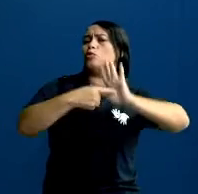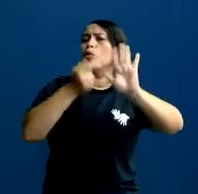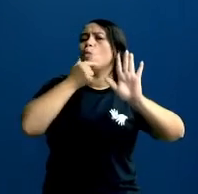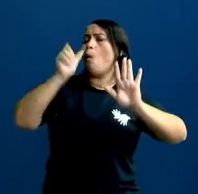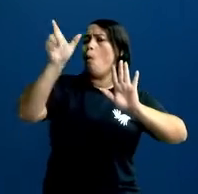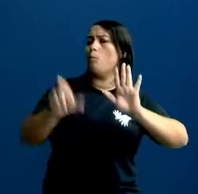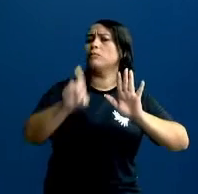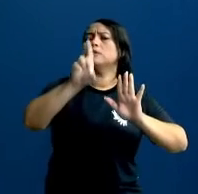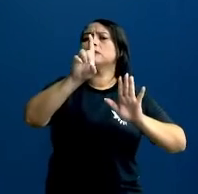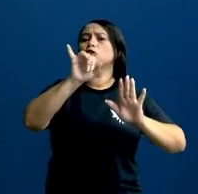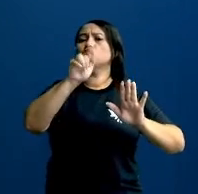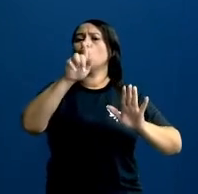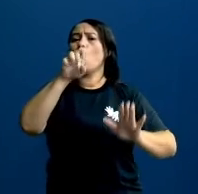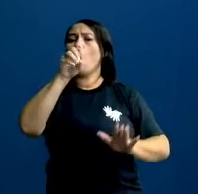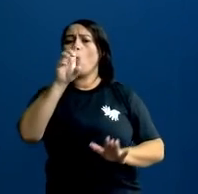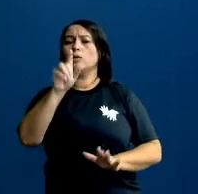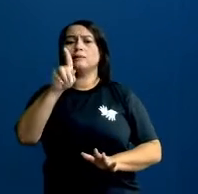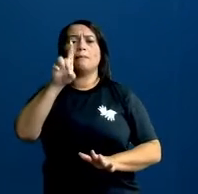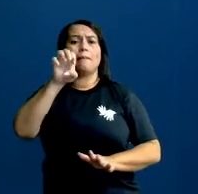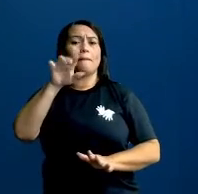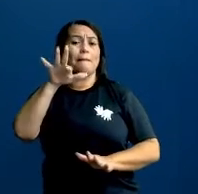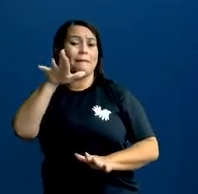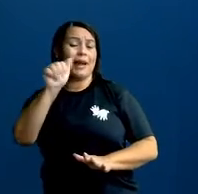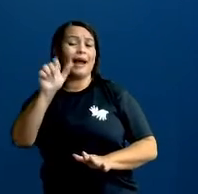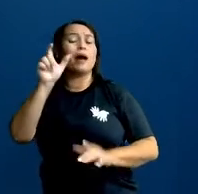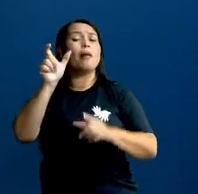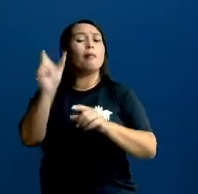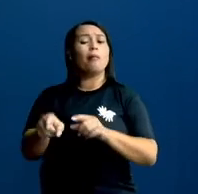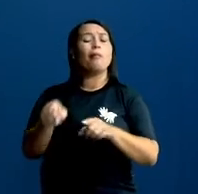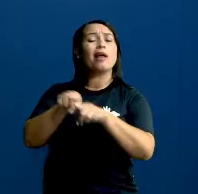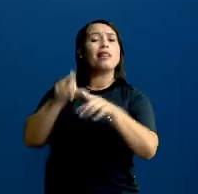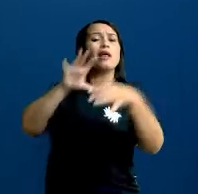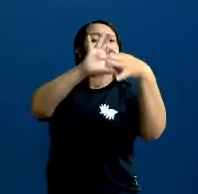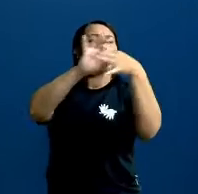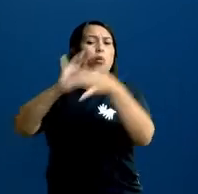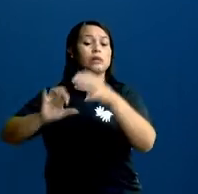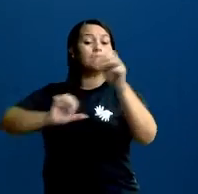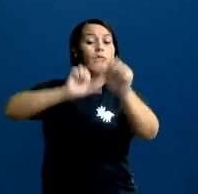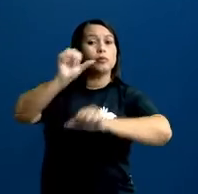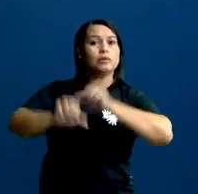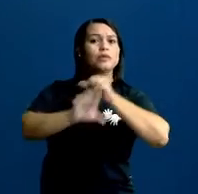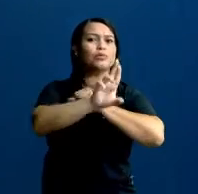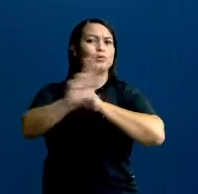ele traz esse contexto de mudança do nome